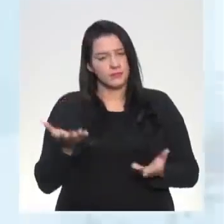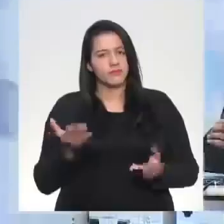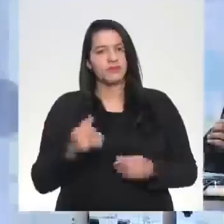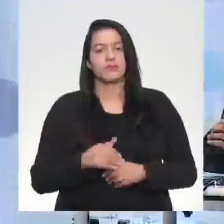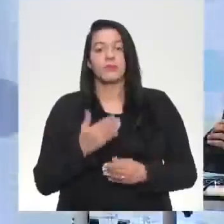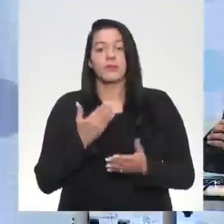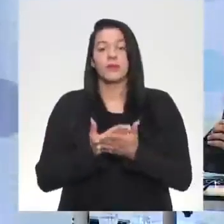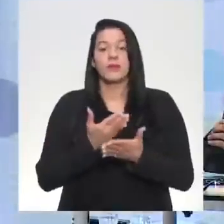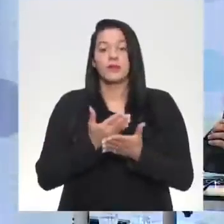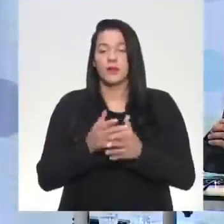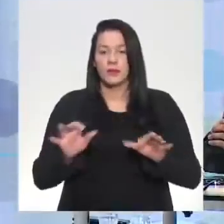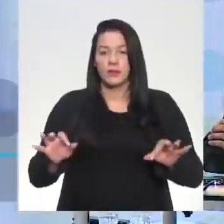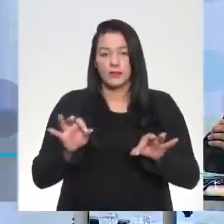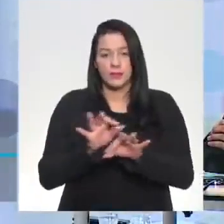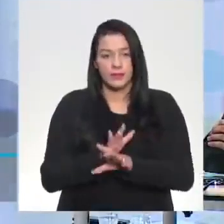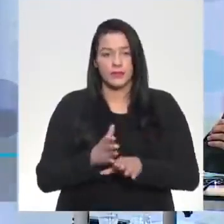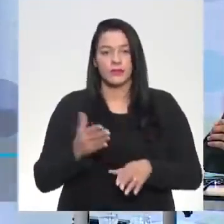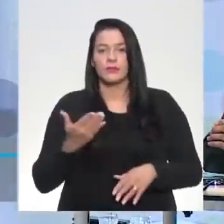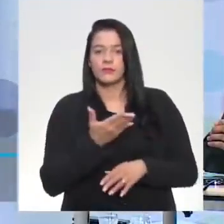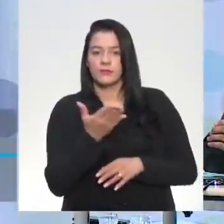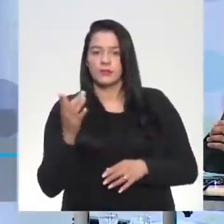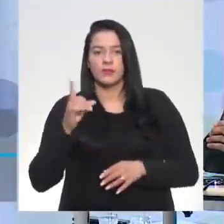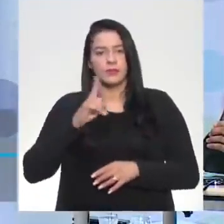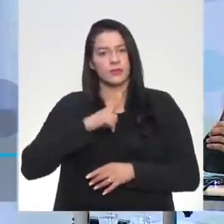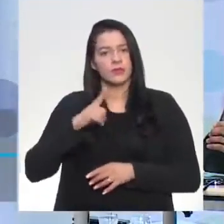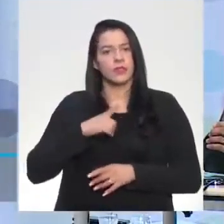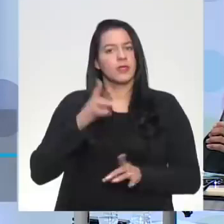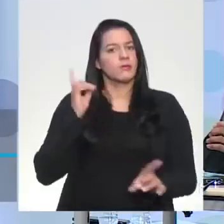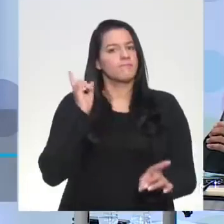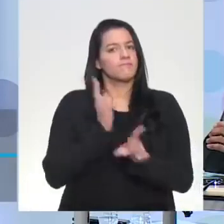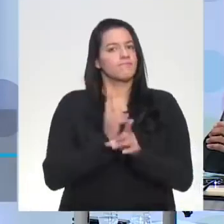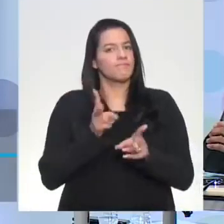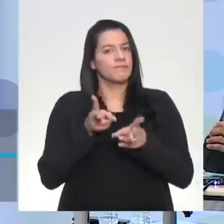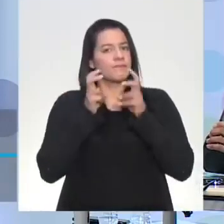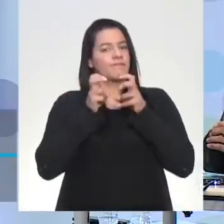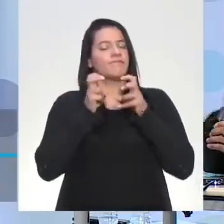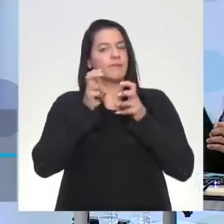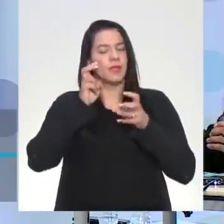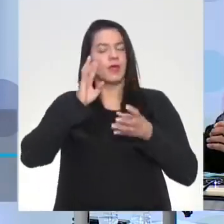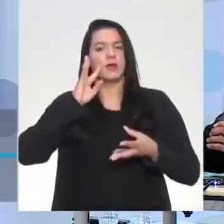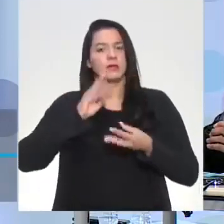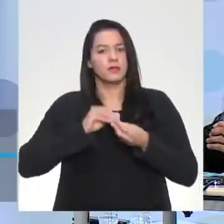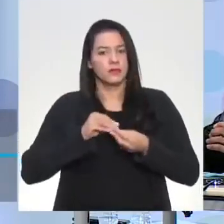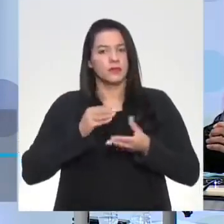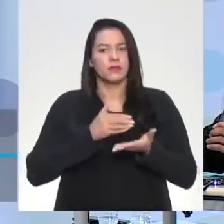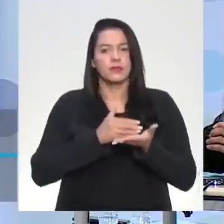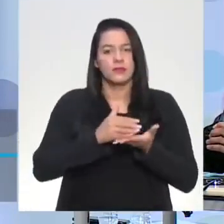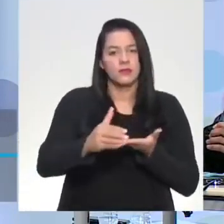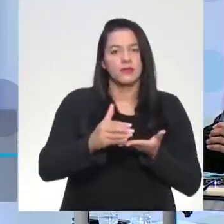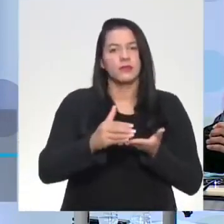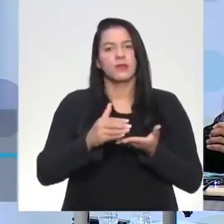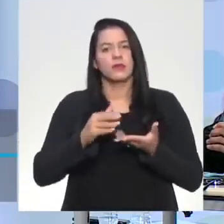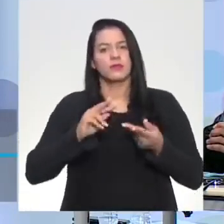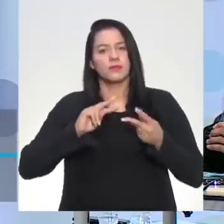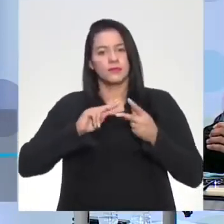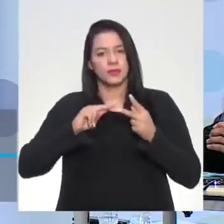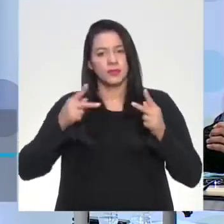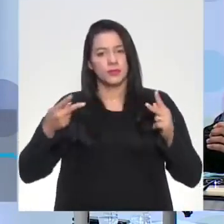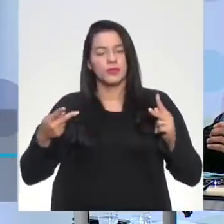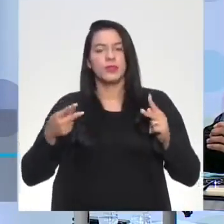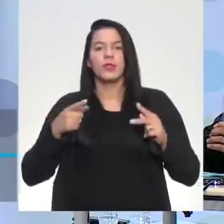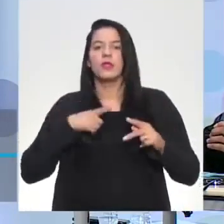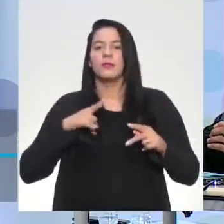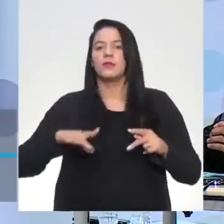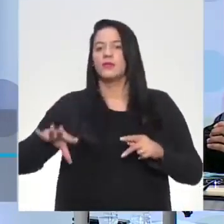está terminando agora. Tá? Espero que você tenha captado bem essa ideia, né, inicial da geometria, tá bom? A gente vai